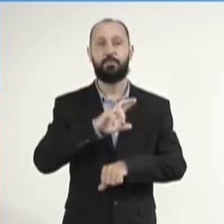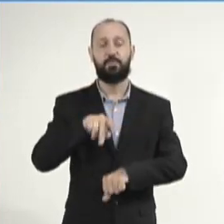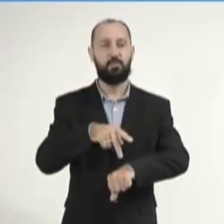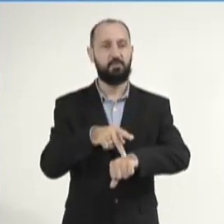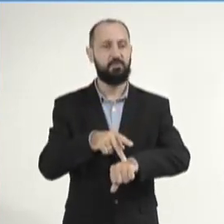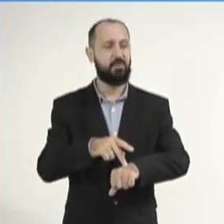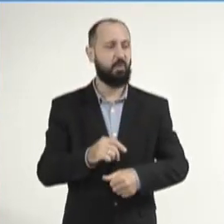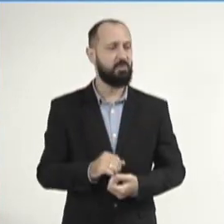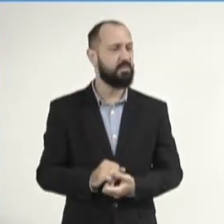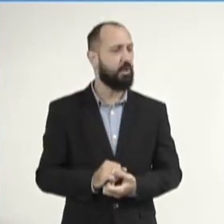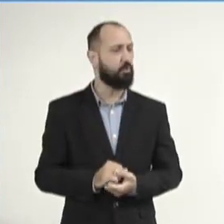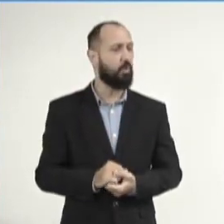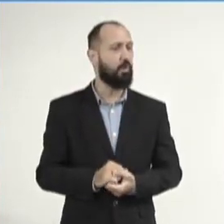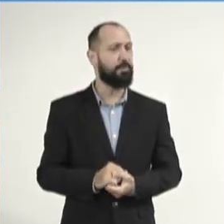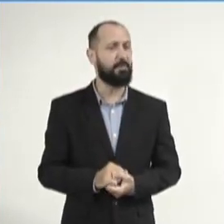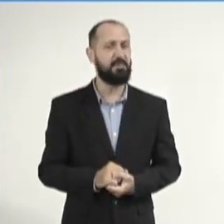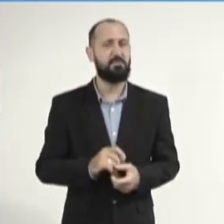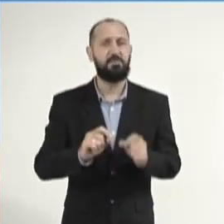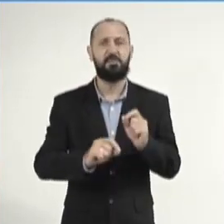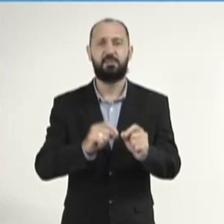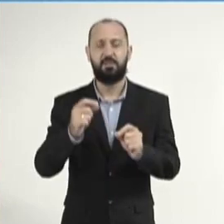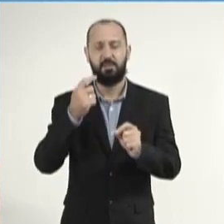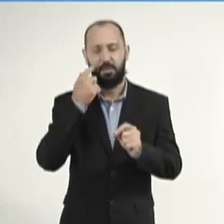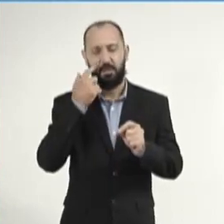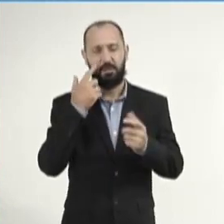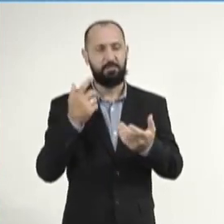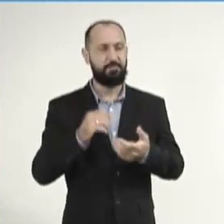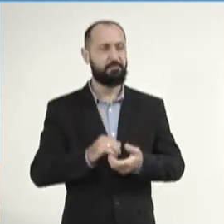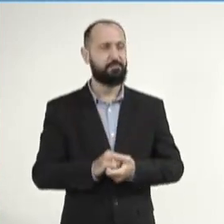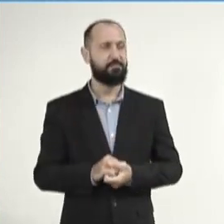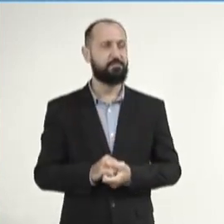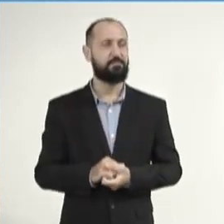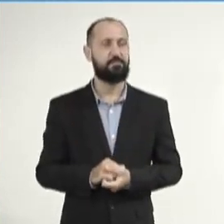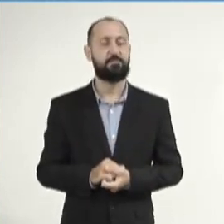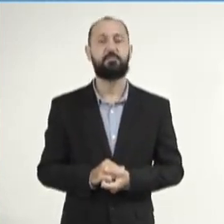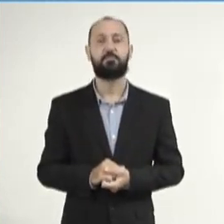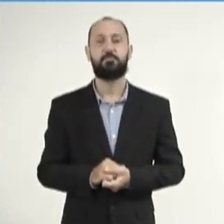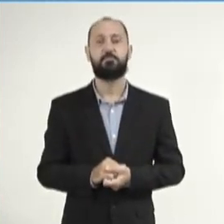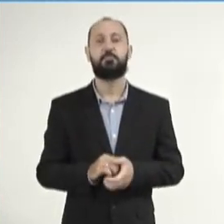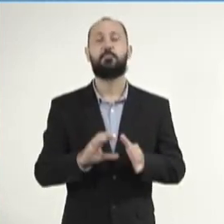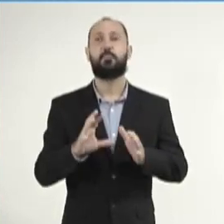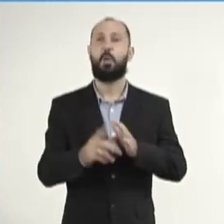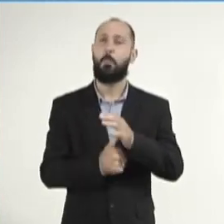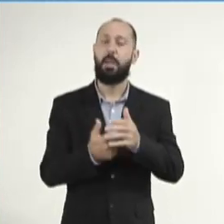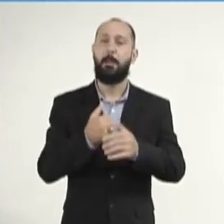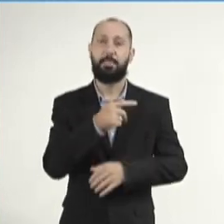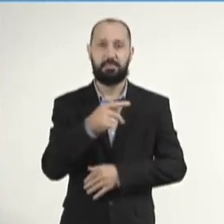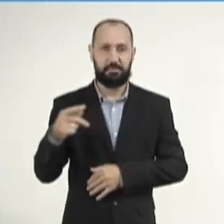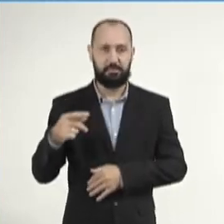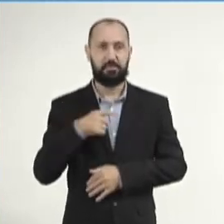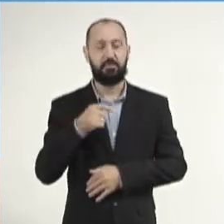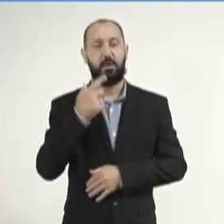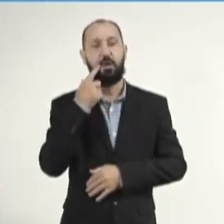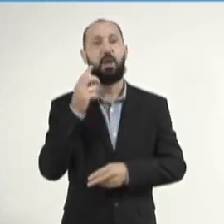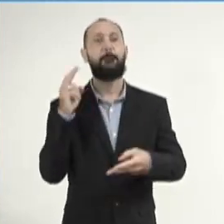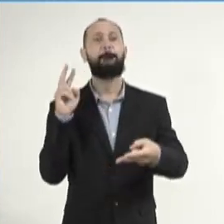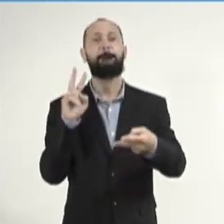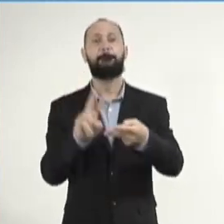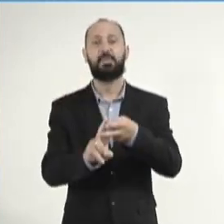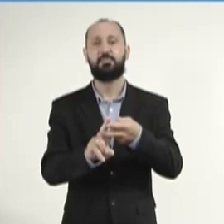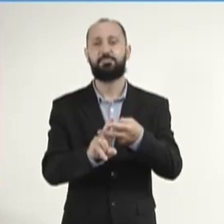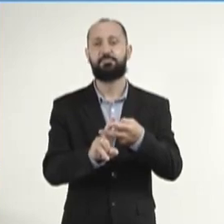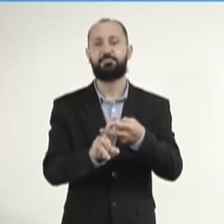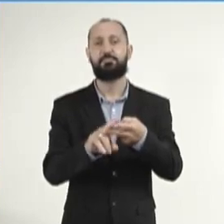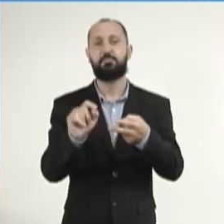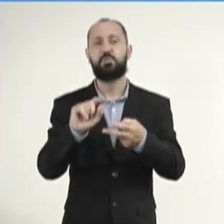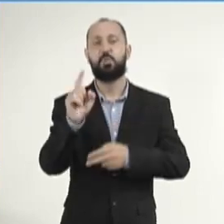né? Então, eu acho que nós estamos caminhando para a prisão,